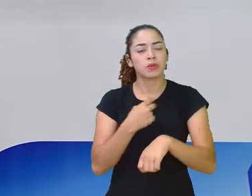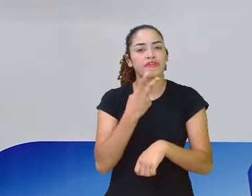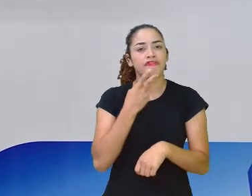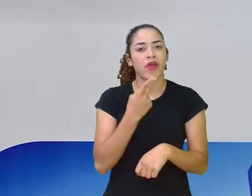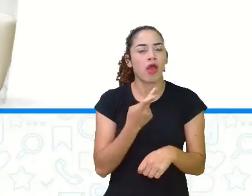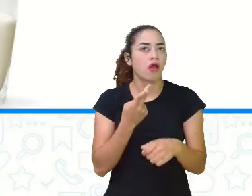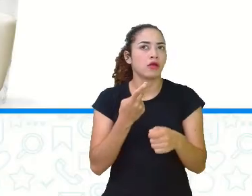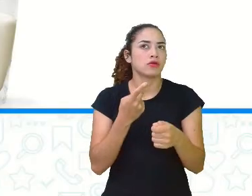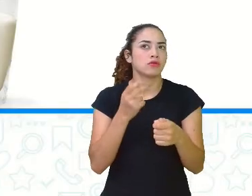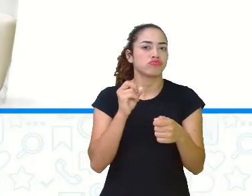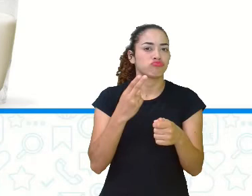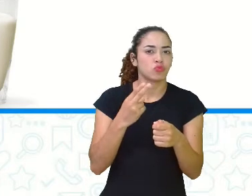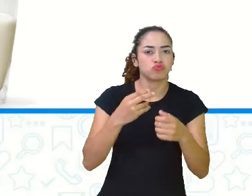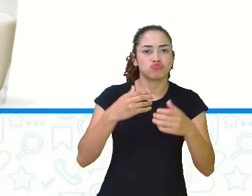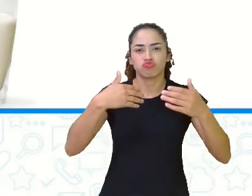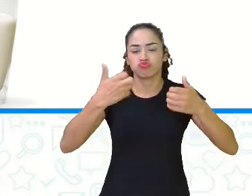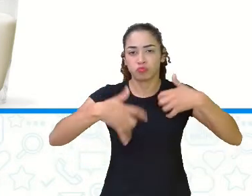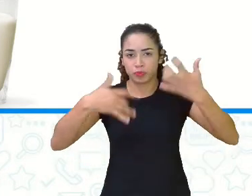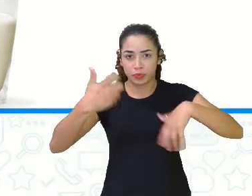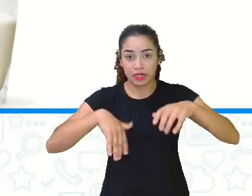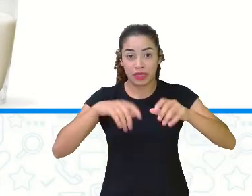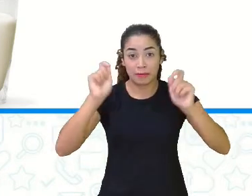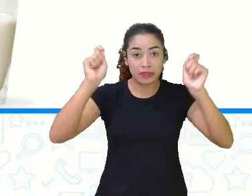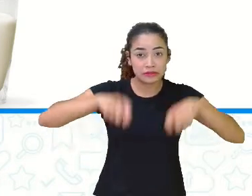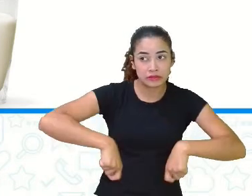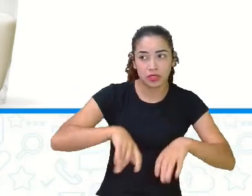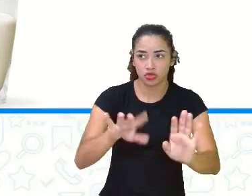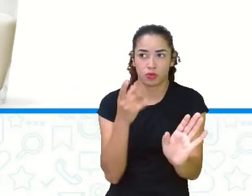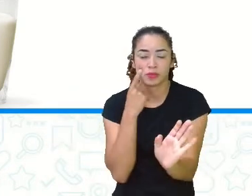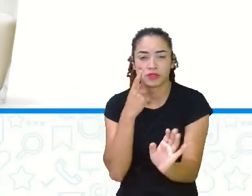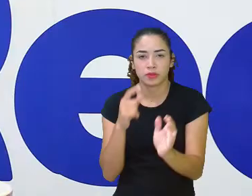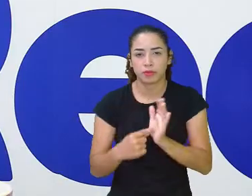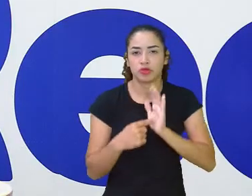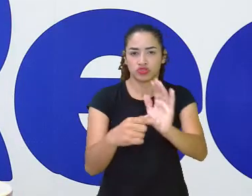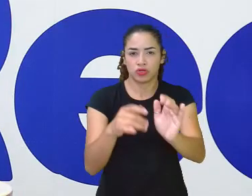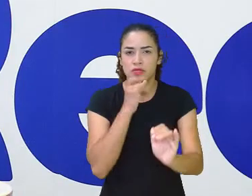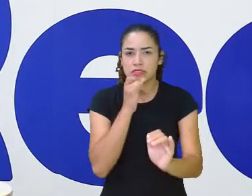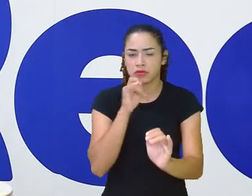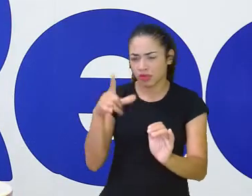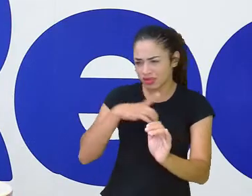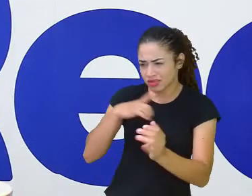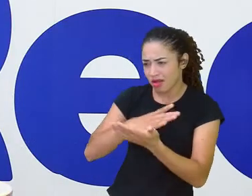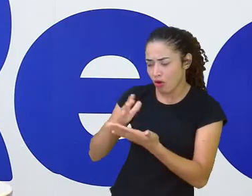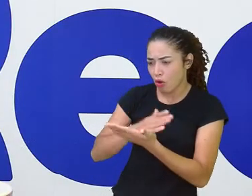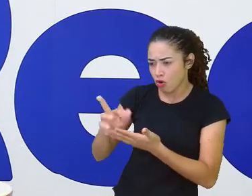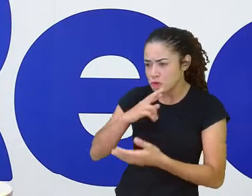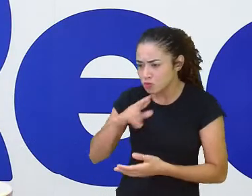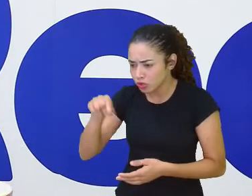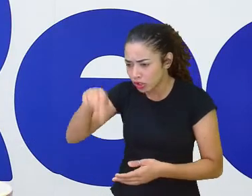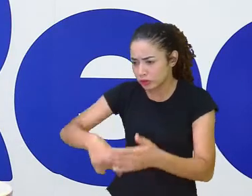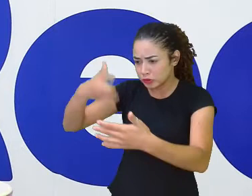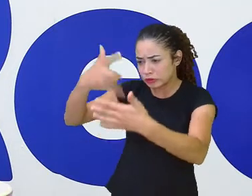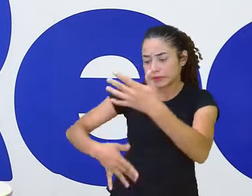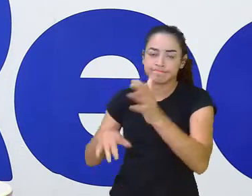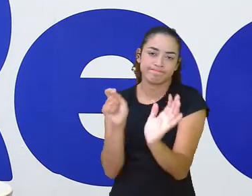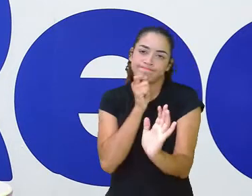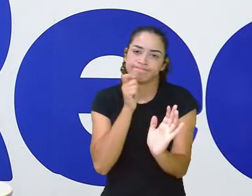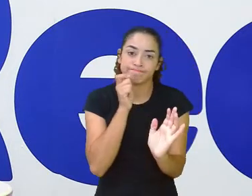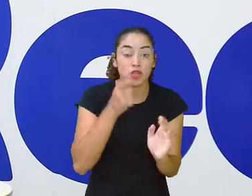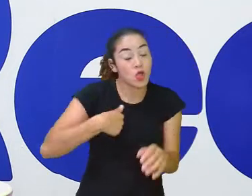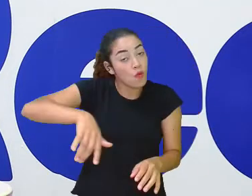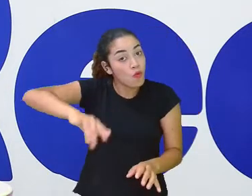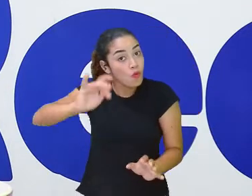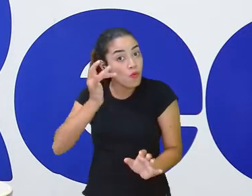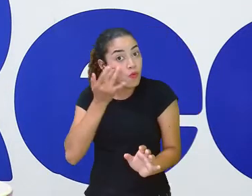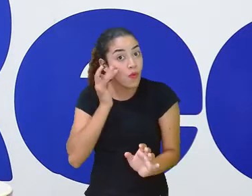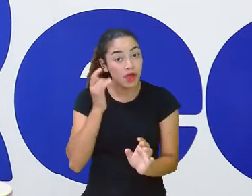vou mostrar aqui alguns exemplos. Professora Sinara, alguém já respondeu aí? Ainda não, professora Kátia. Eu acho que eles vão esperar você